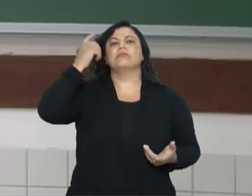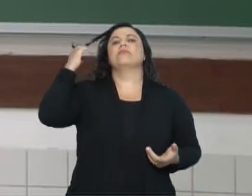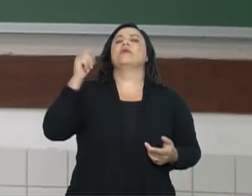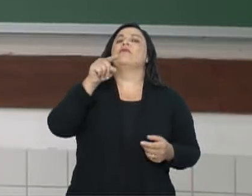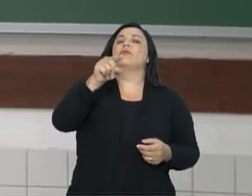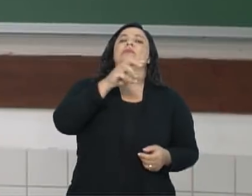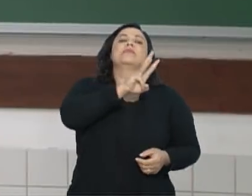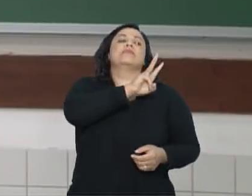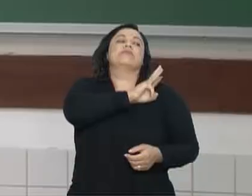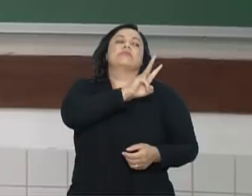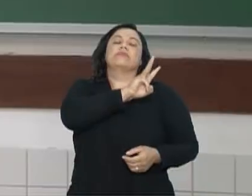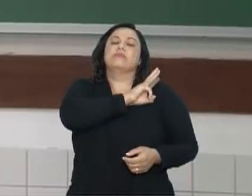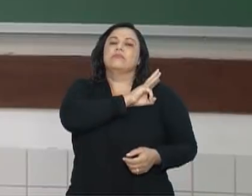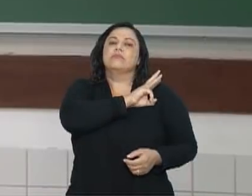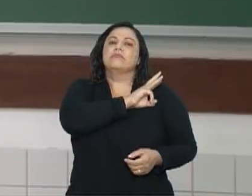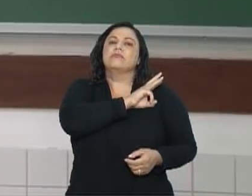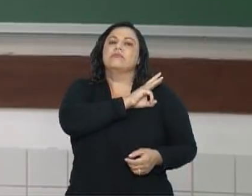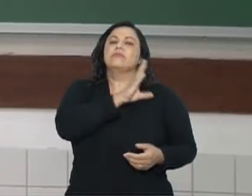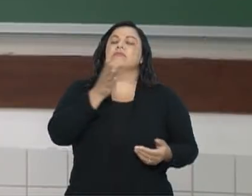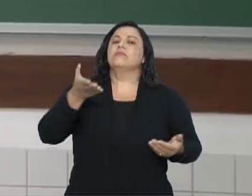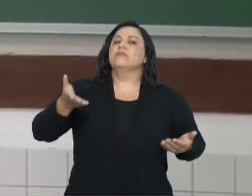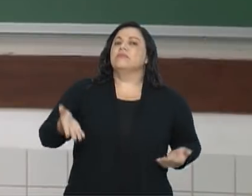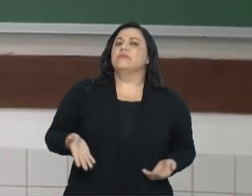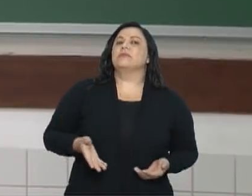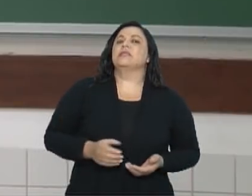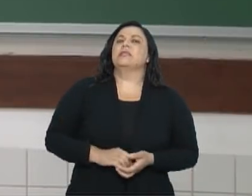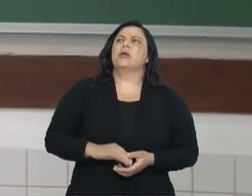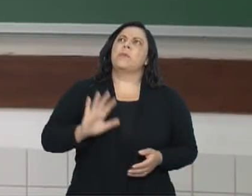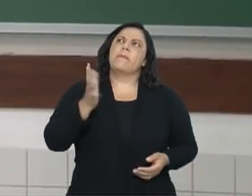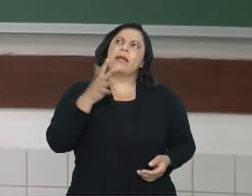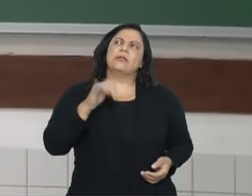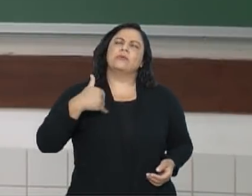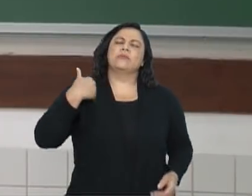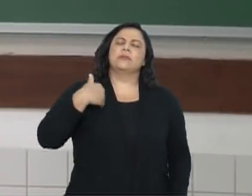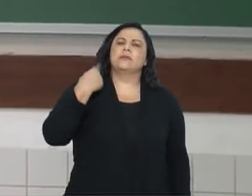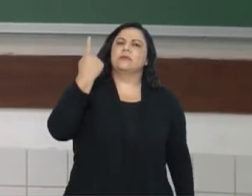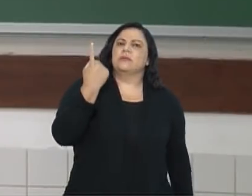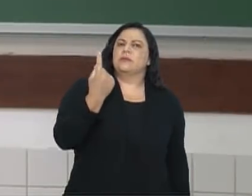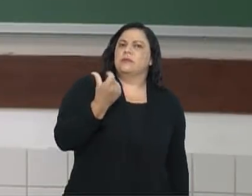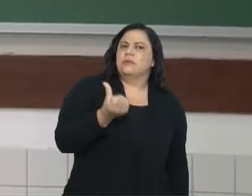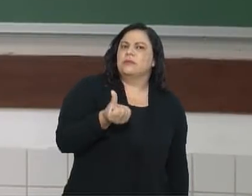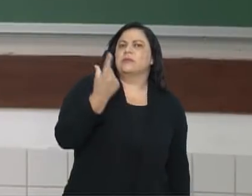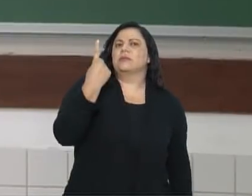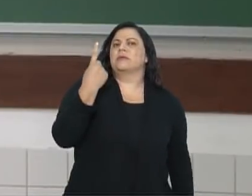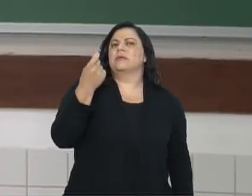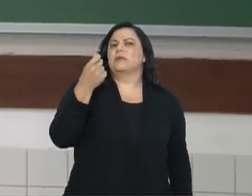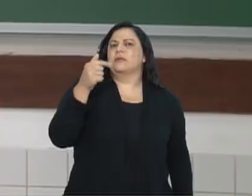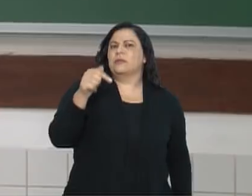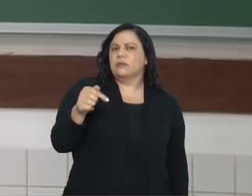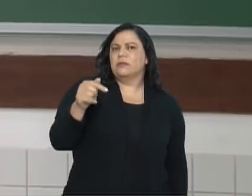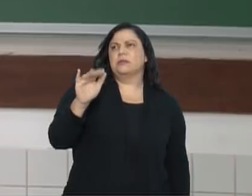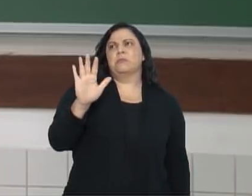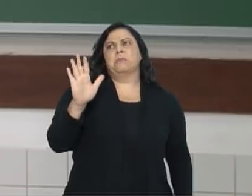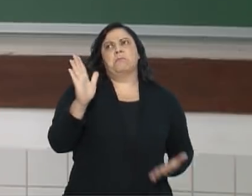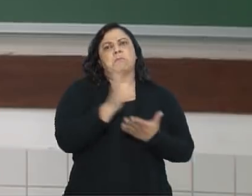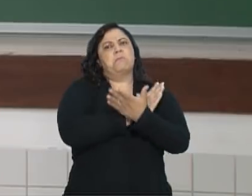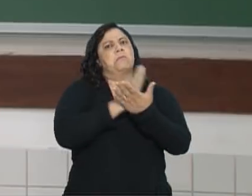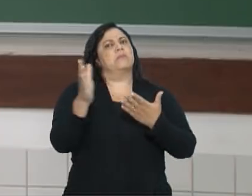do terceiro ano, com 17 anos hoje, 16, alguns com 18. Veja